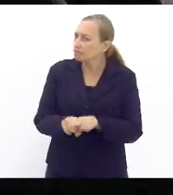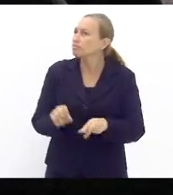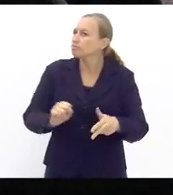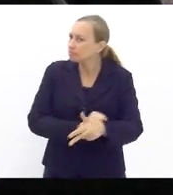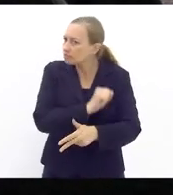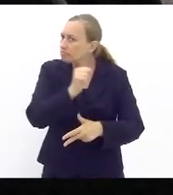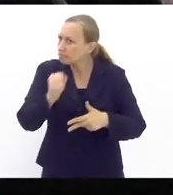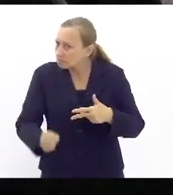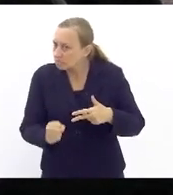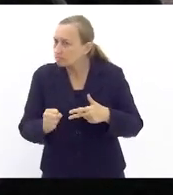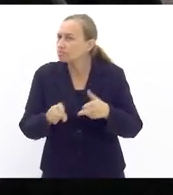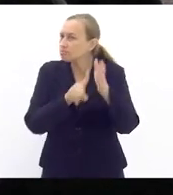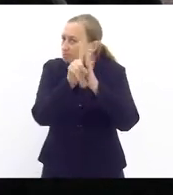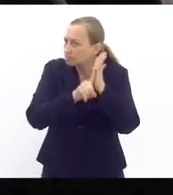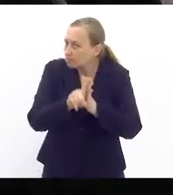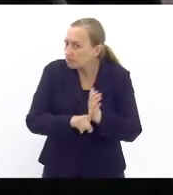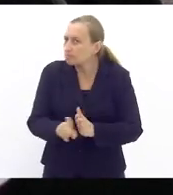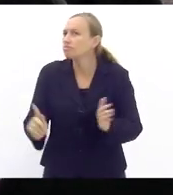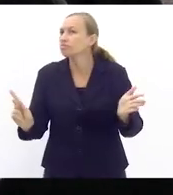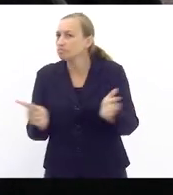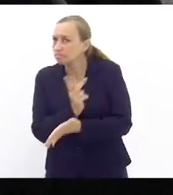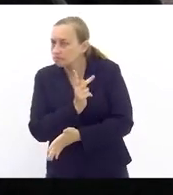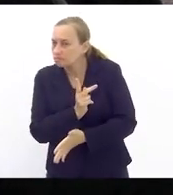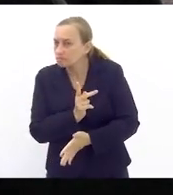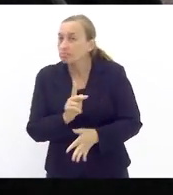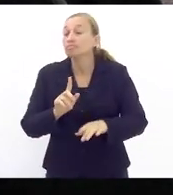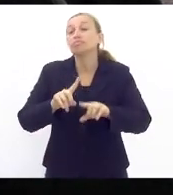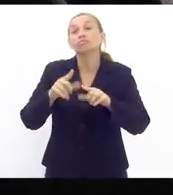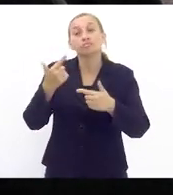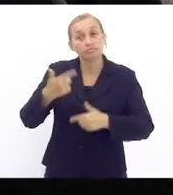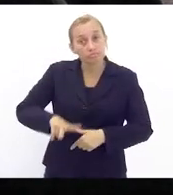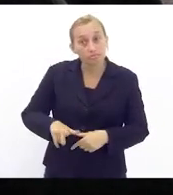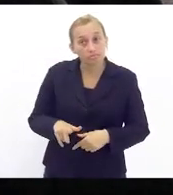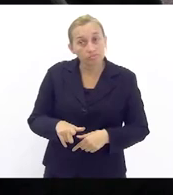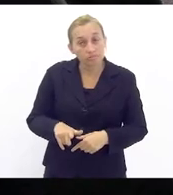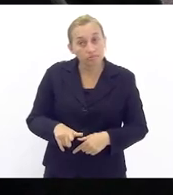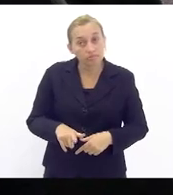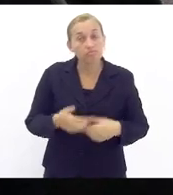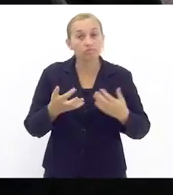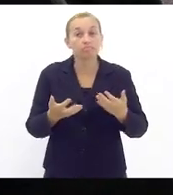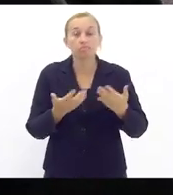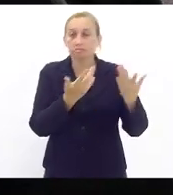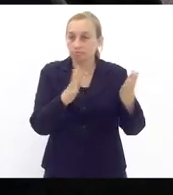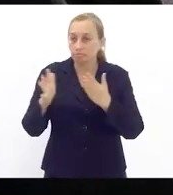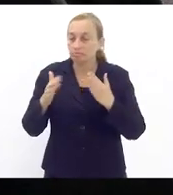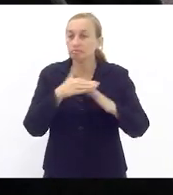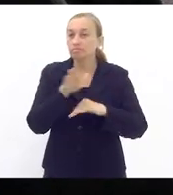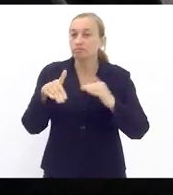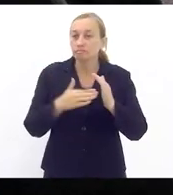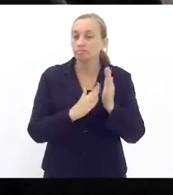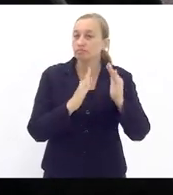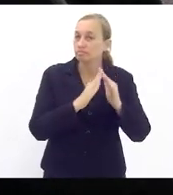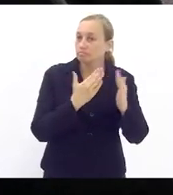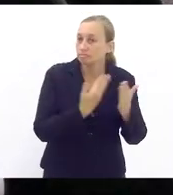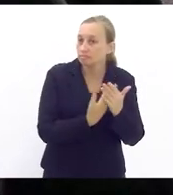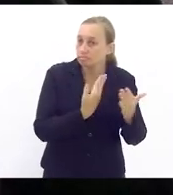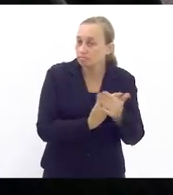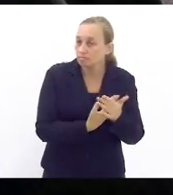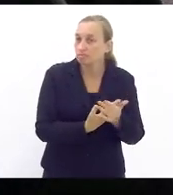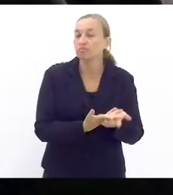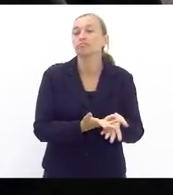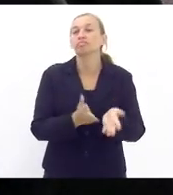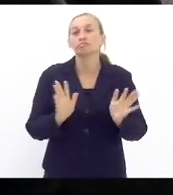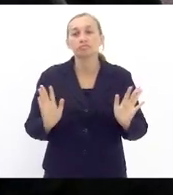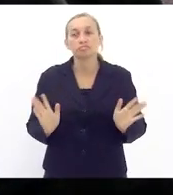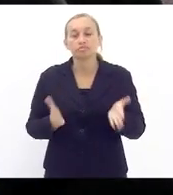público fiscalizar o que que tá acontecendo mais uma vez quero saudar toda a comunidade saudade iniciativa